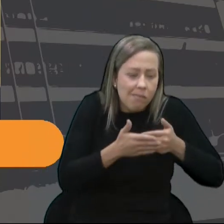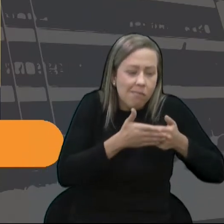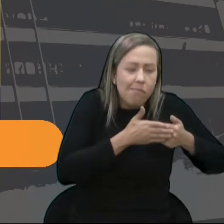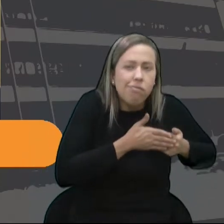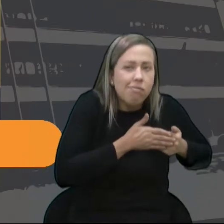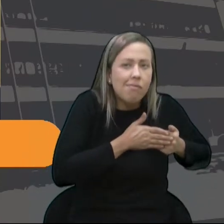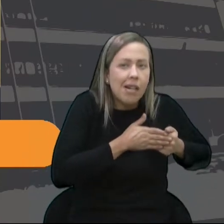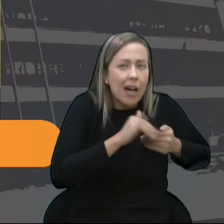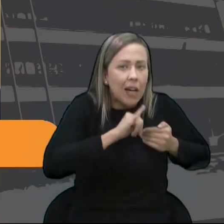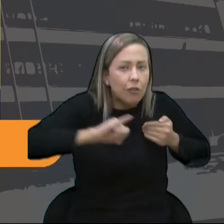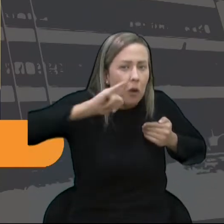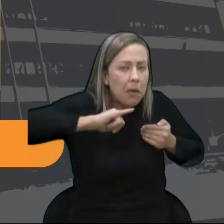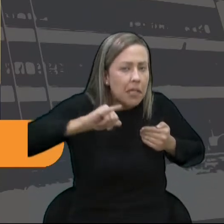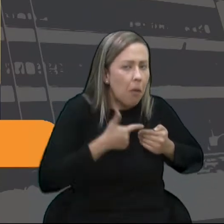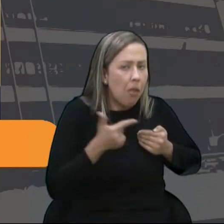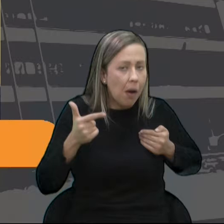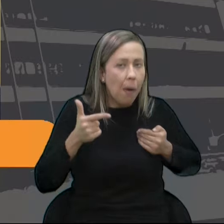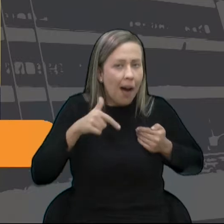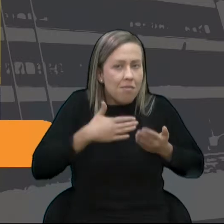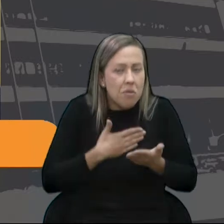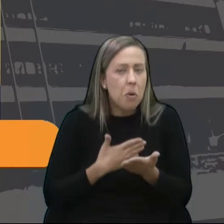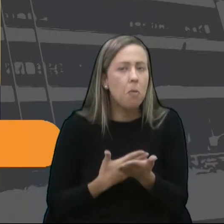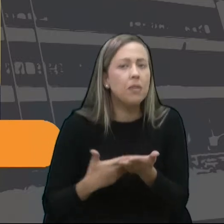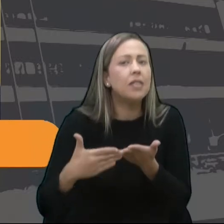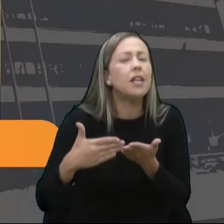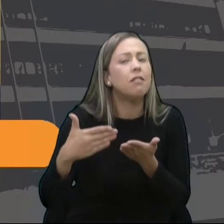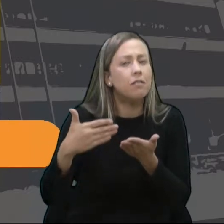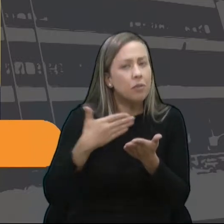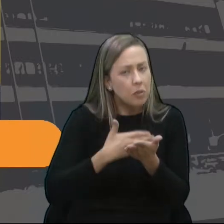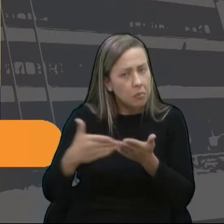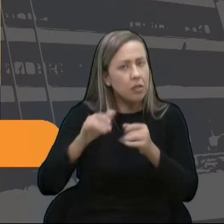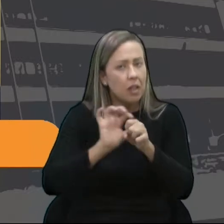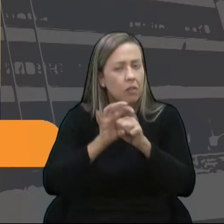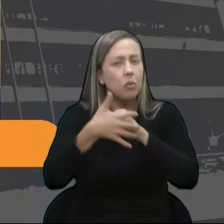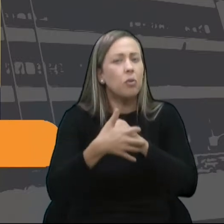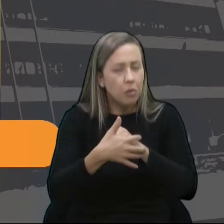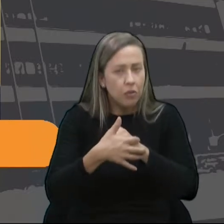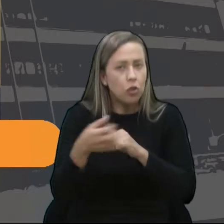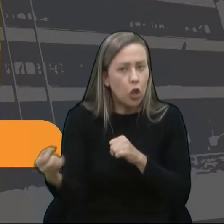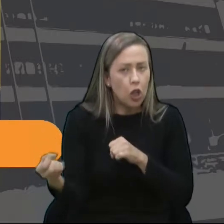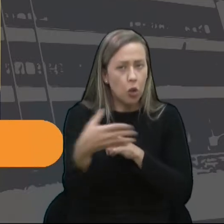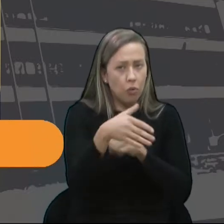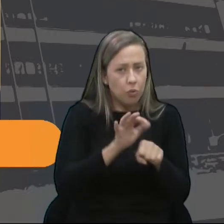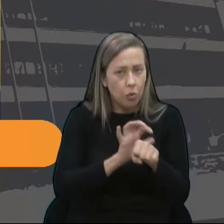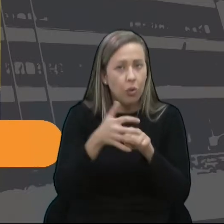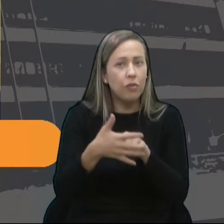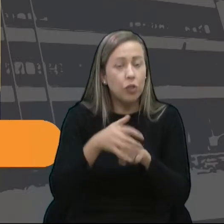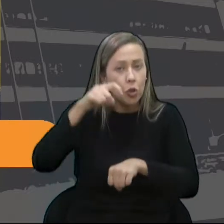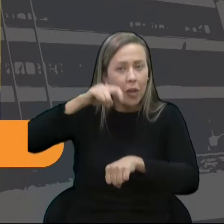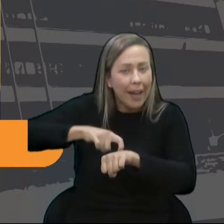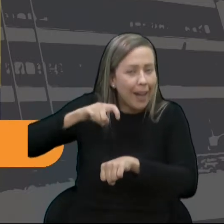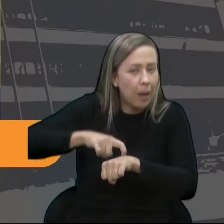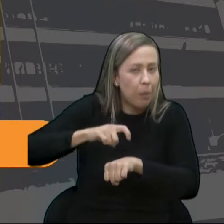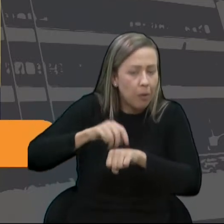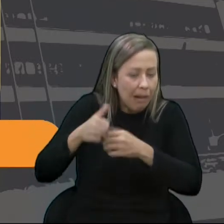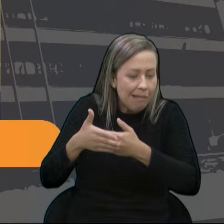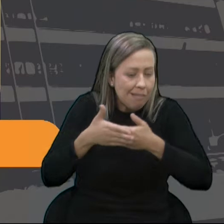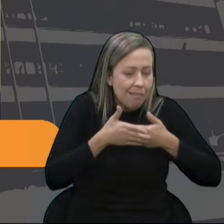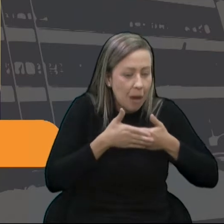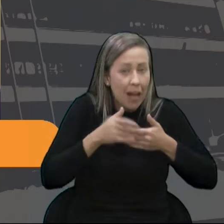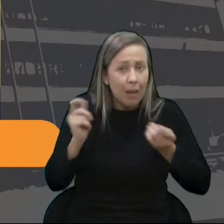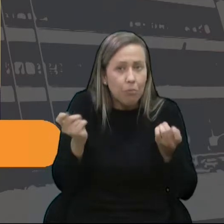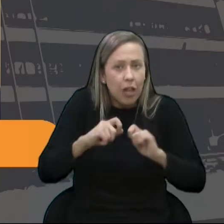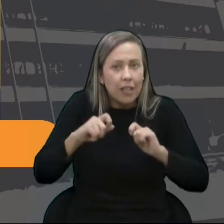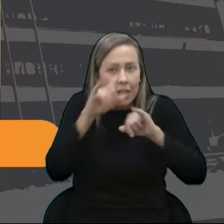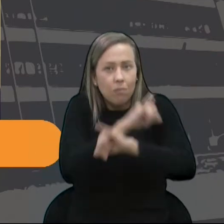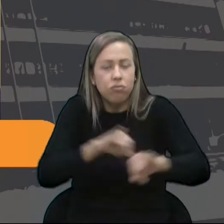divulgação daquela informação do nascimento do coronavírus, desse novo coronavírus naquele momento, pudesse